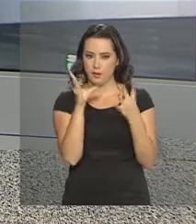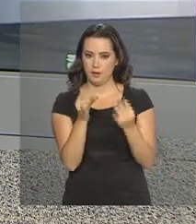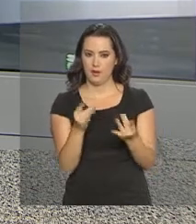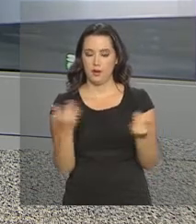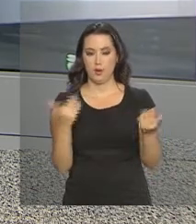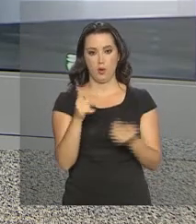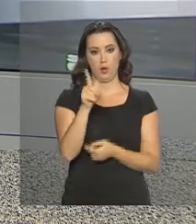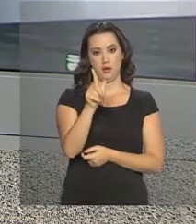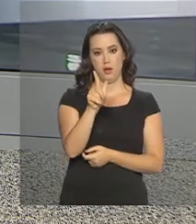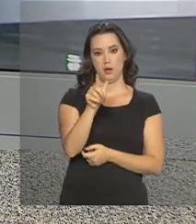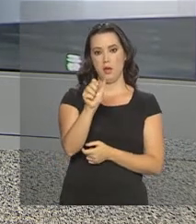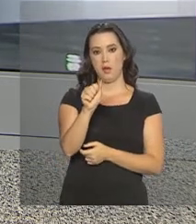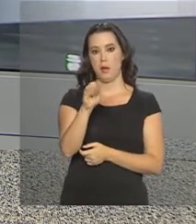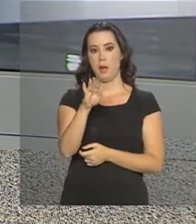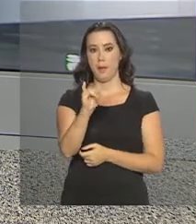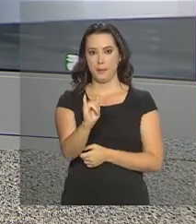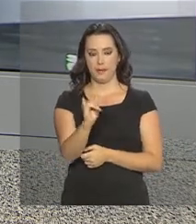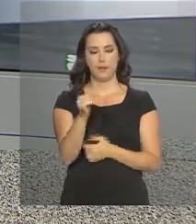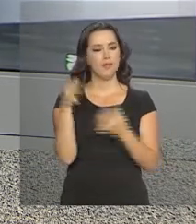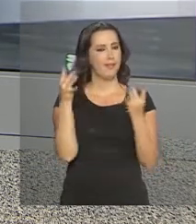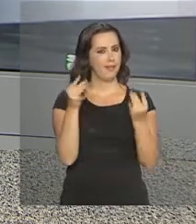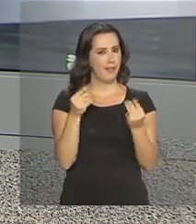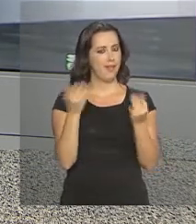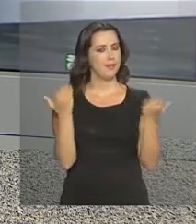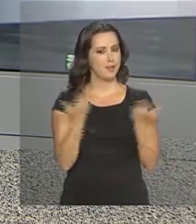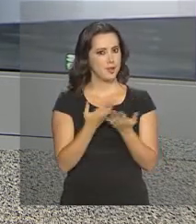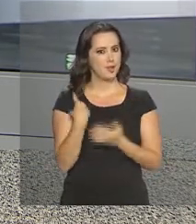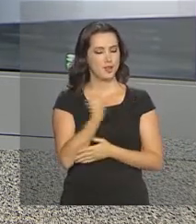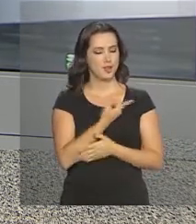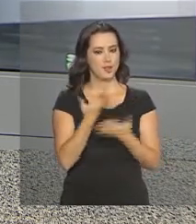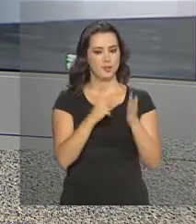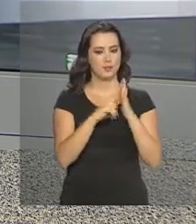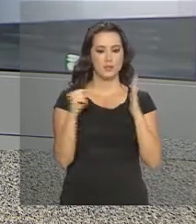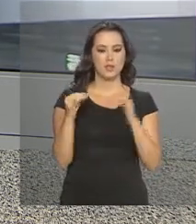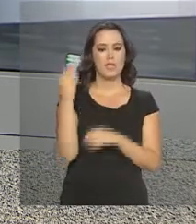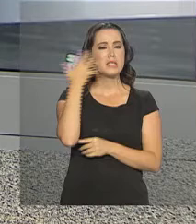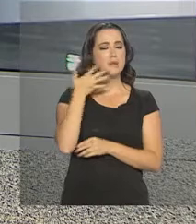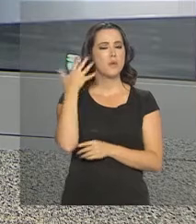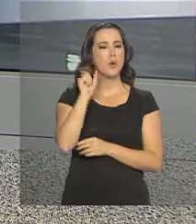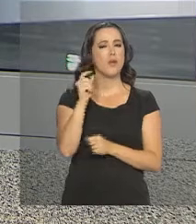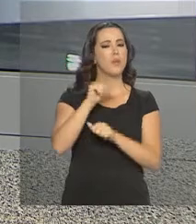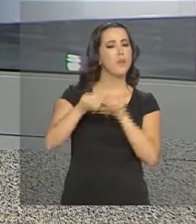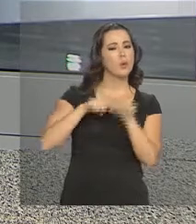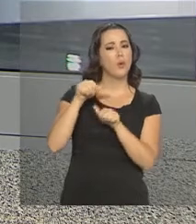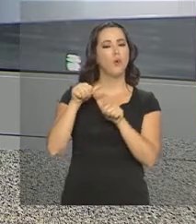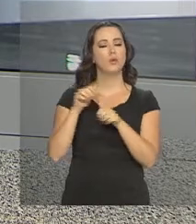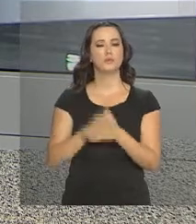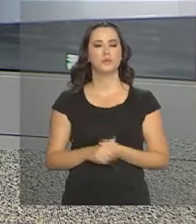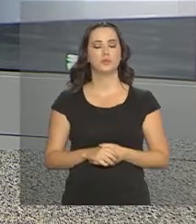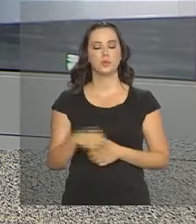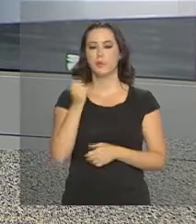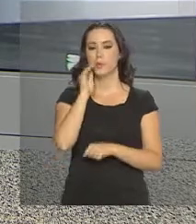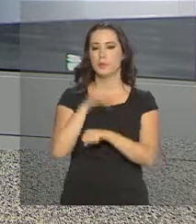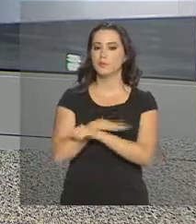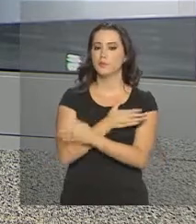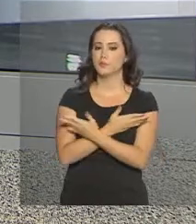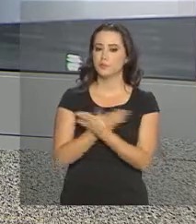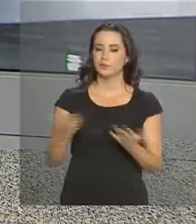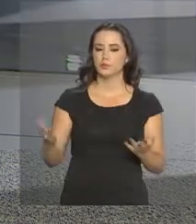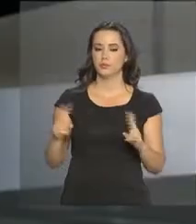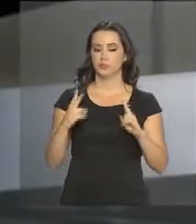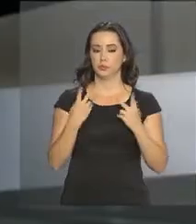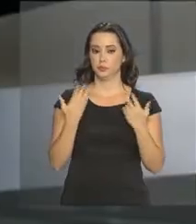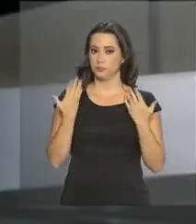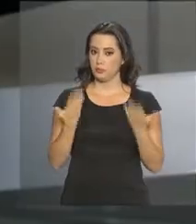noronha que está no palácio do planalto boa noite gabriela explica pra gente que mudou da noite alessandro uma boa noite a